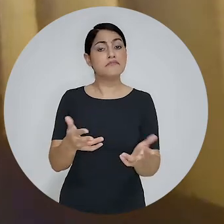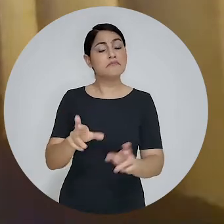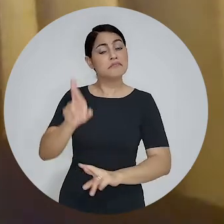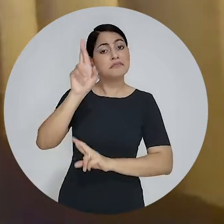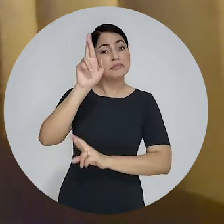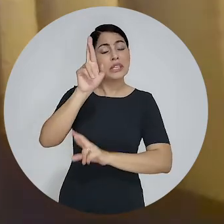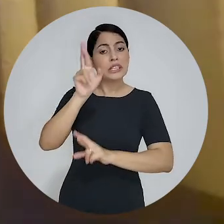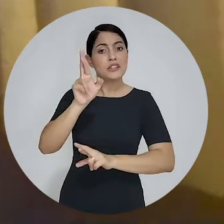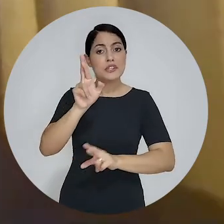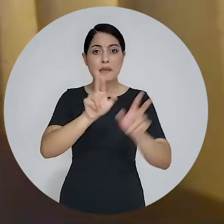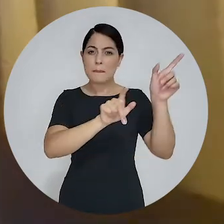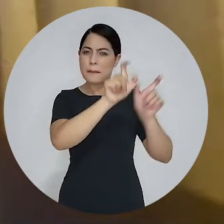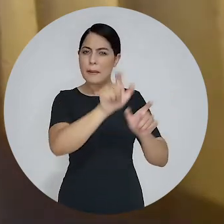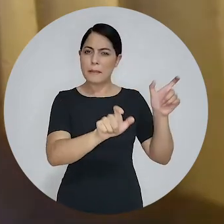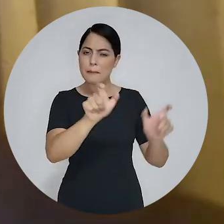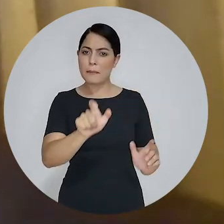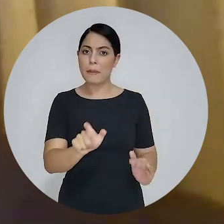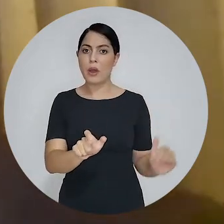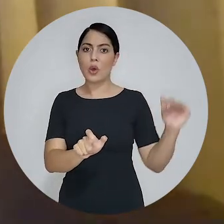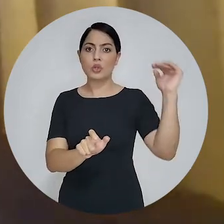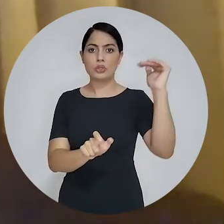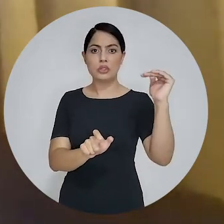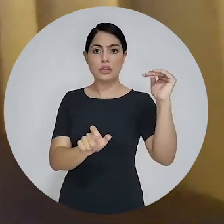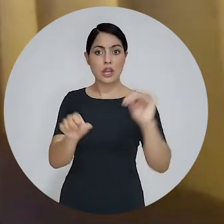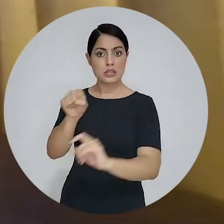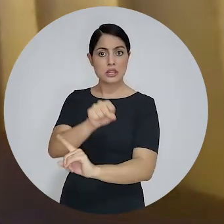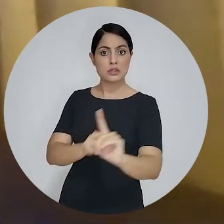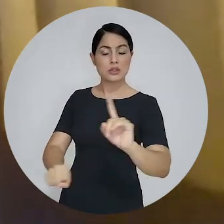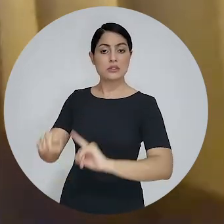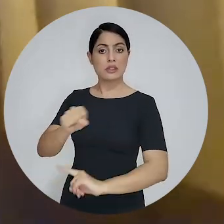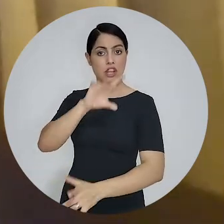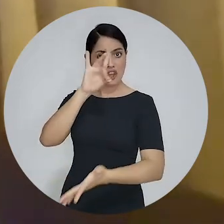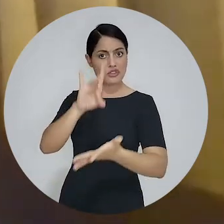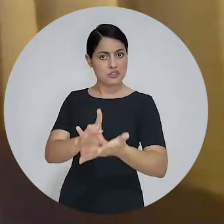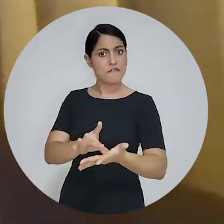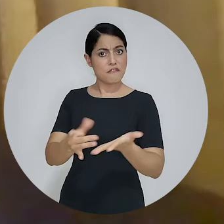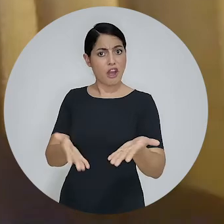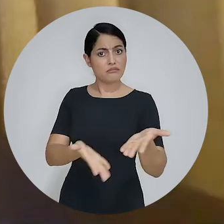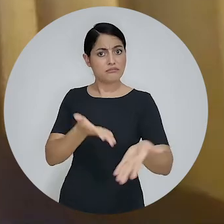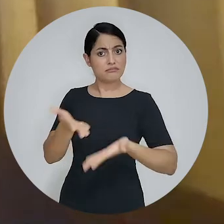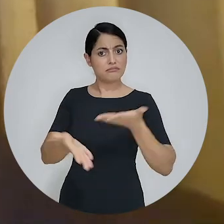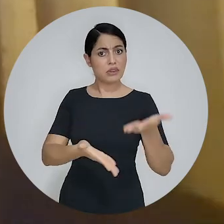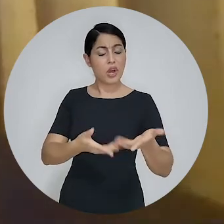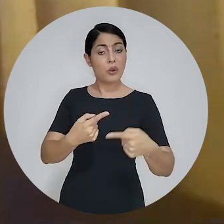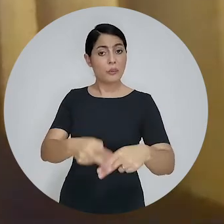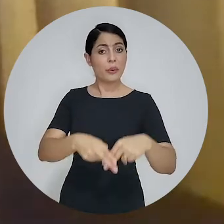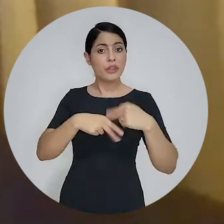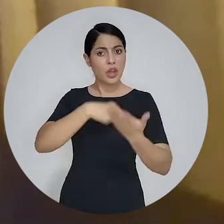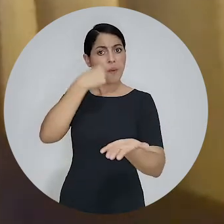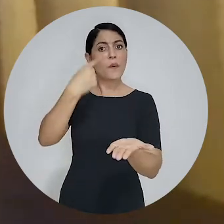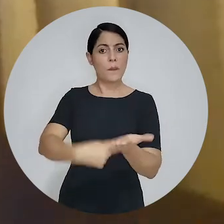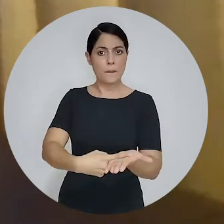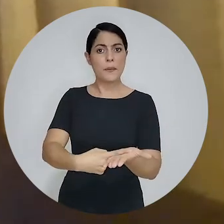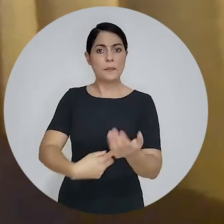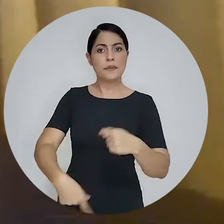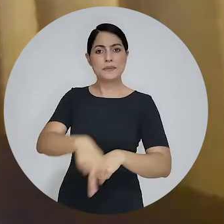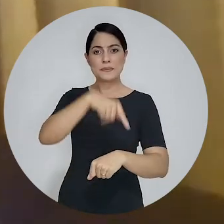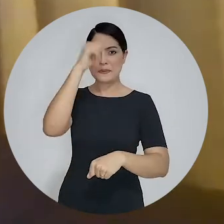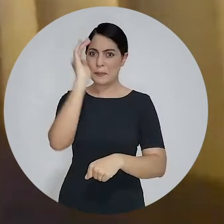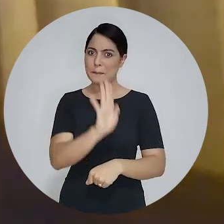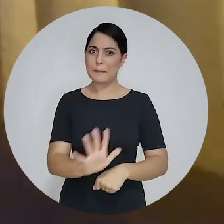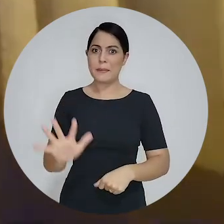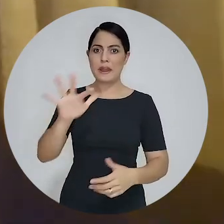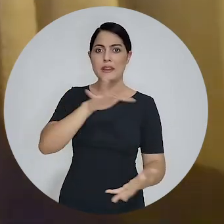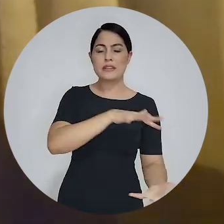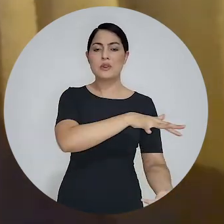expectativa também de que as nossas autoridades, a sociedade, deem maior atenção aos compromissos